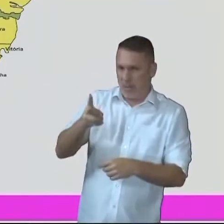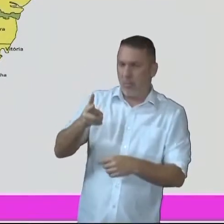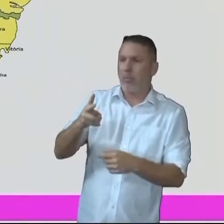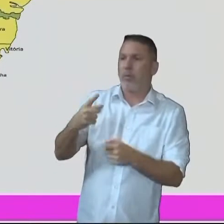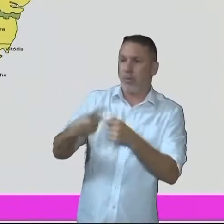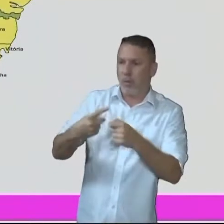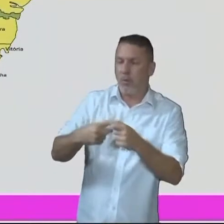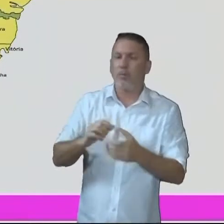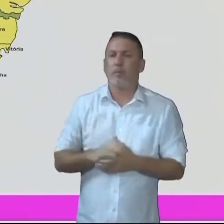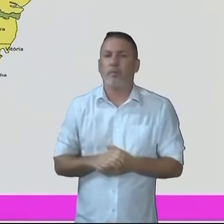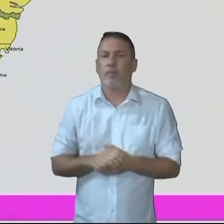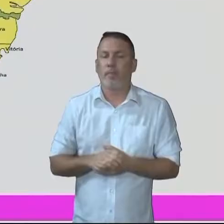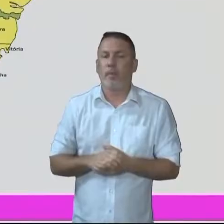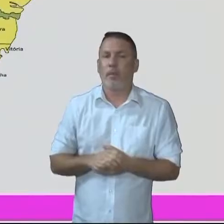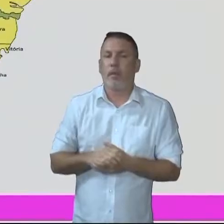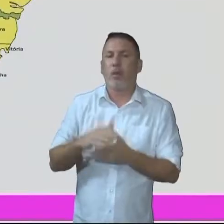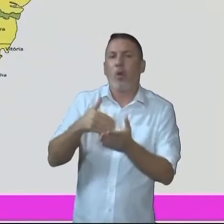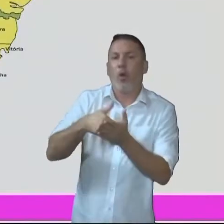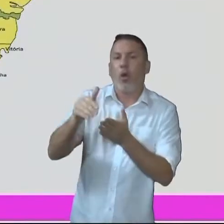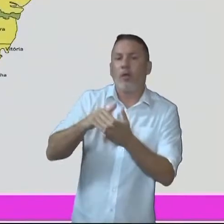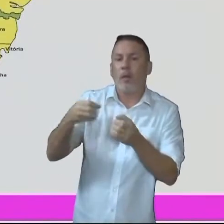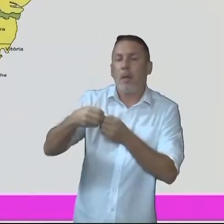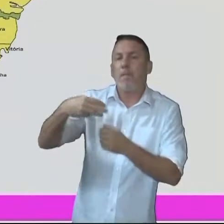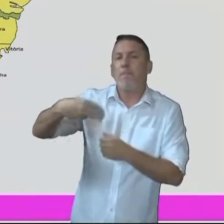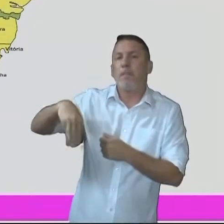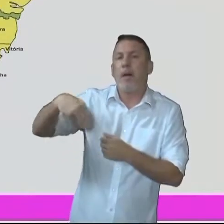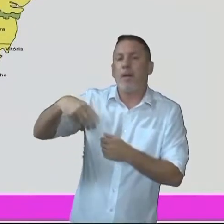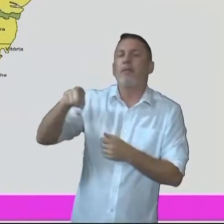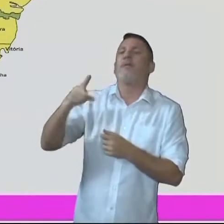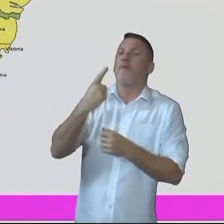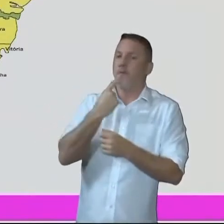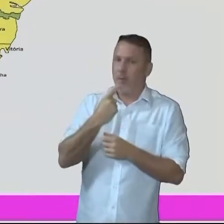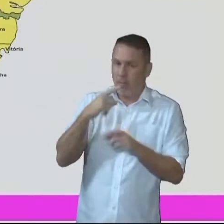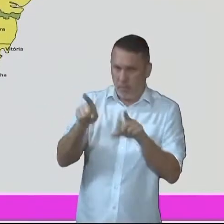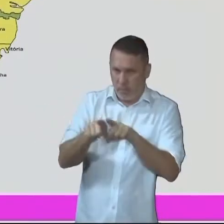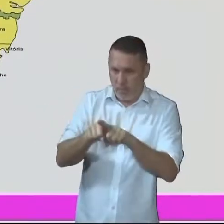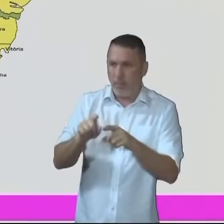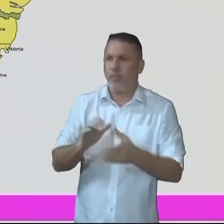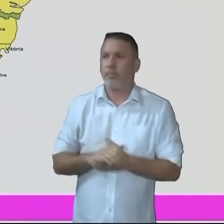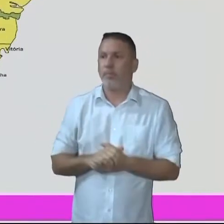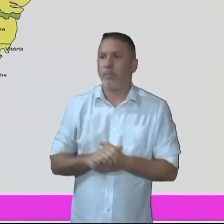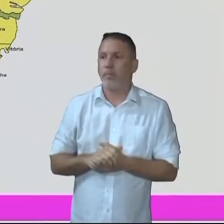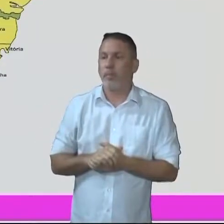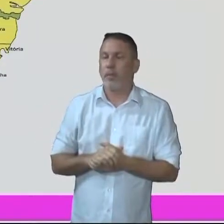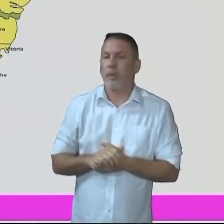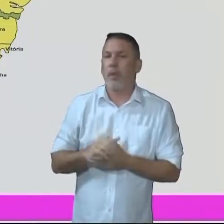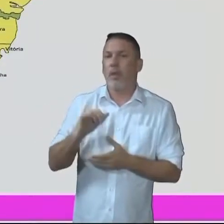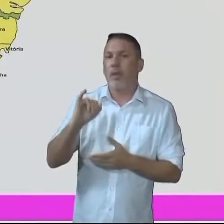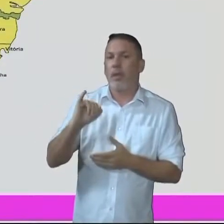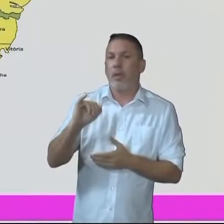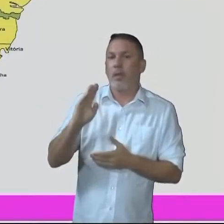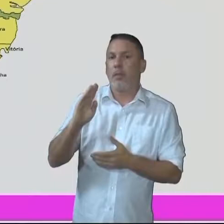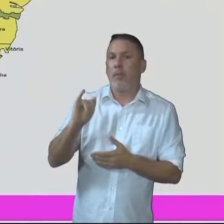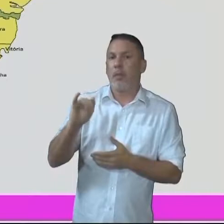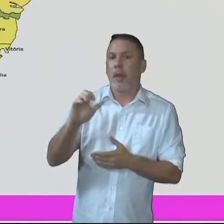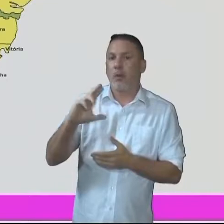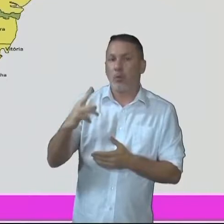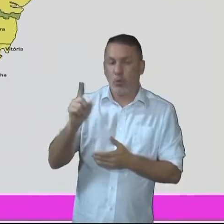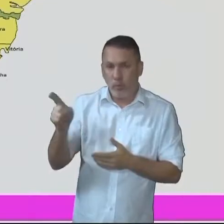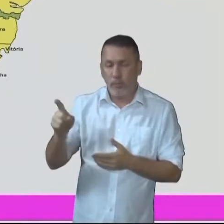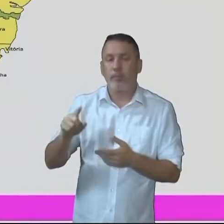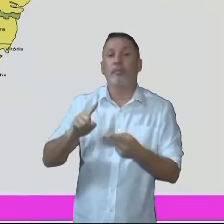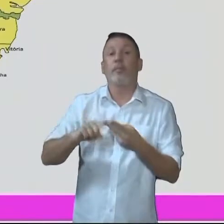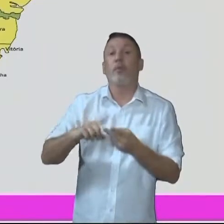estado, município de Marilândia, no norte do estado, também noroeste, município de Ibiraçu, né, município de